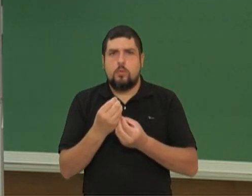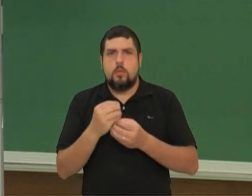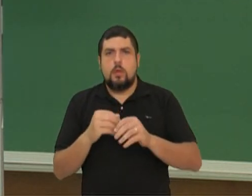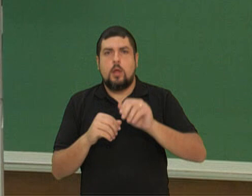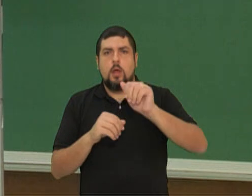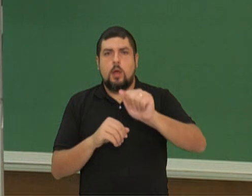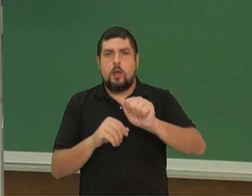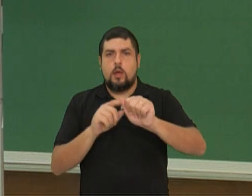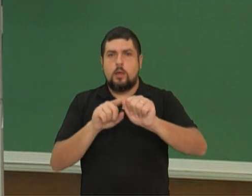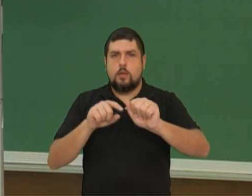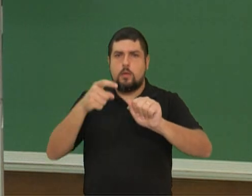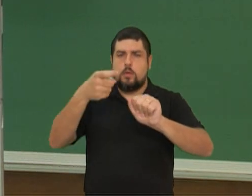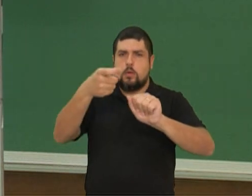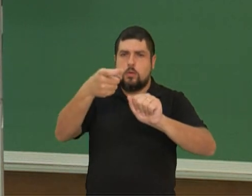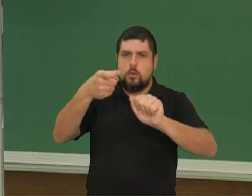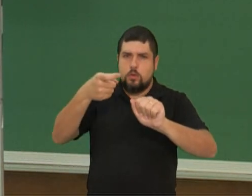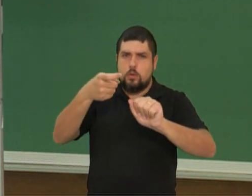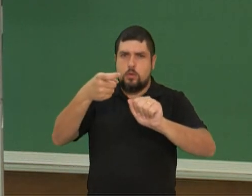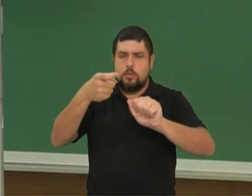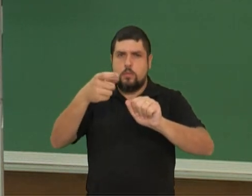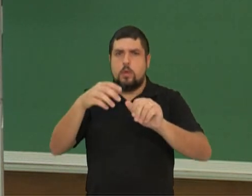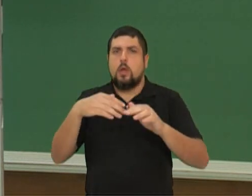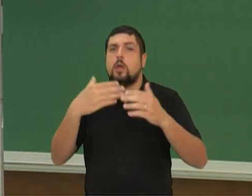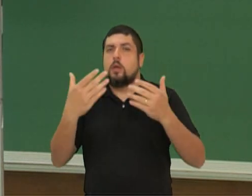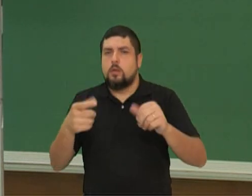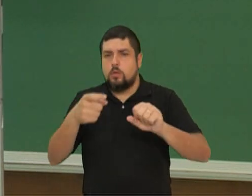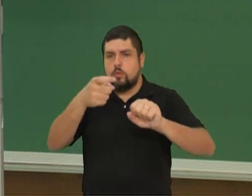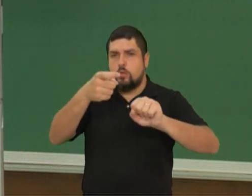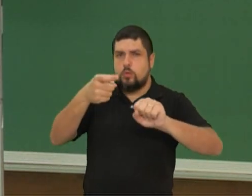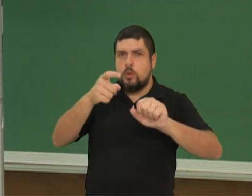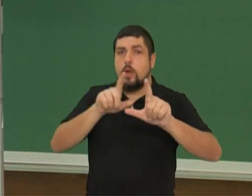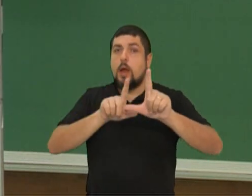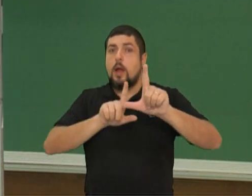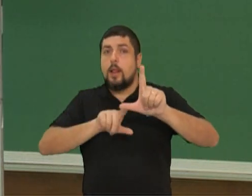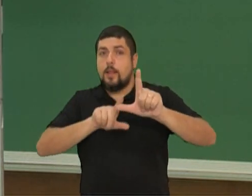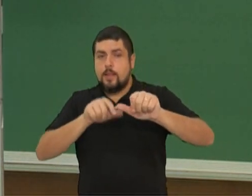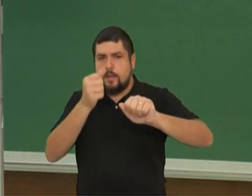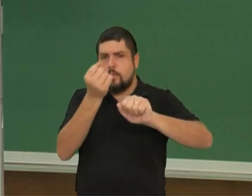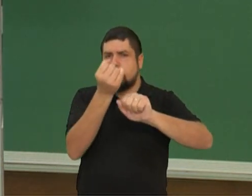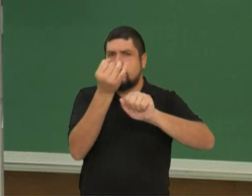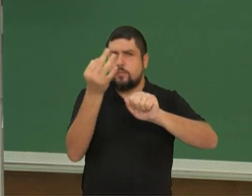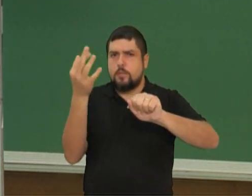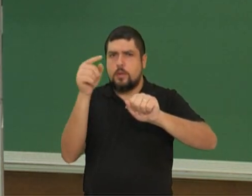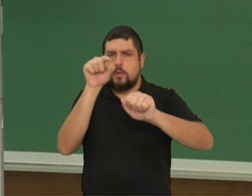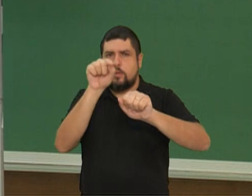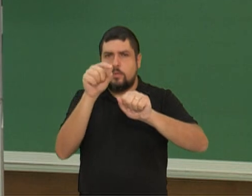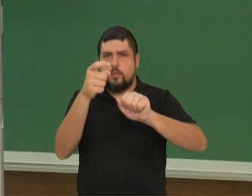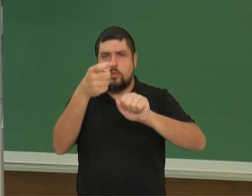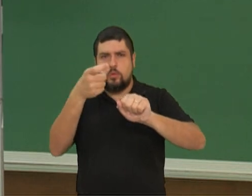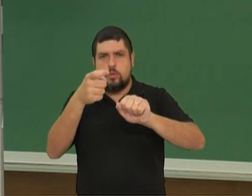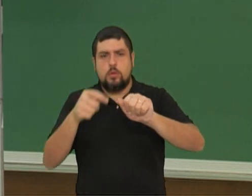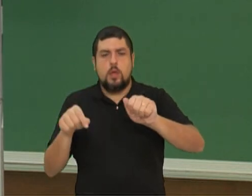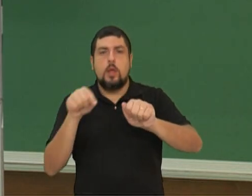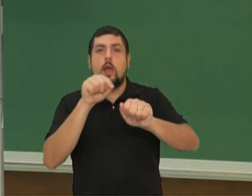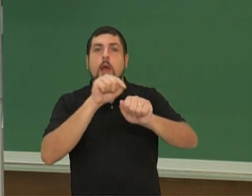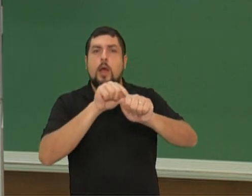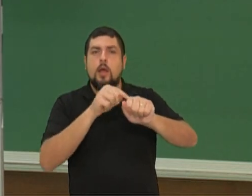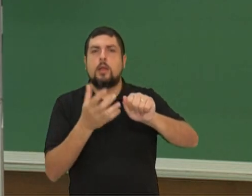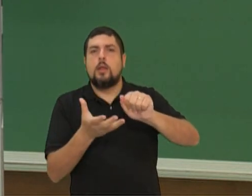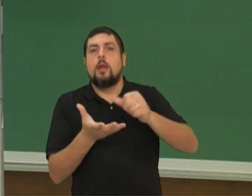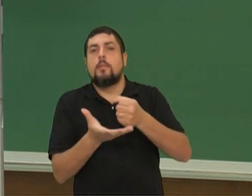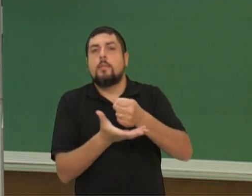elevado a x, lembra que a variável está no expoente, e esse a, que é a nossa base,